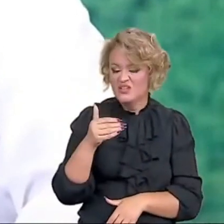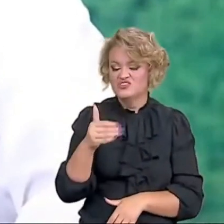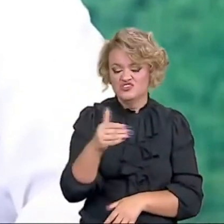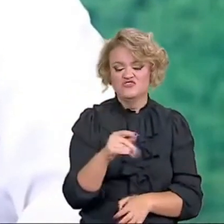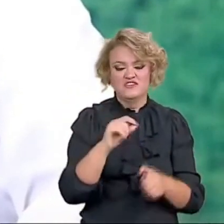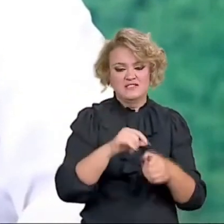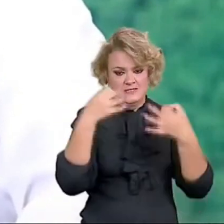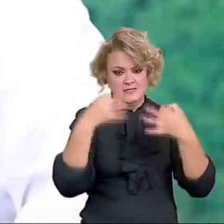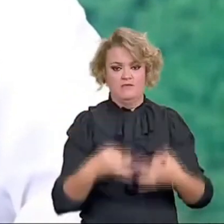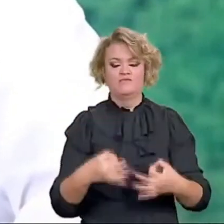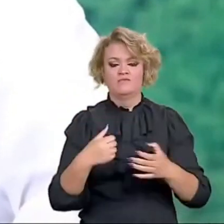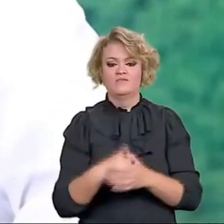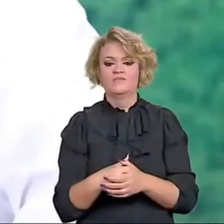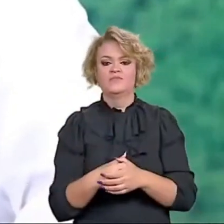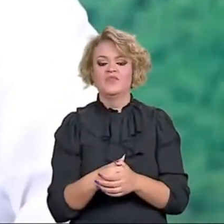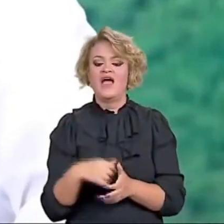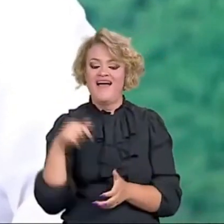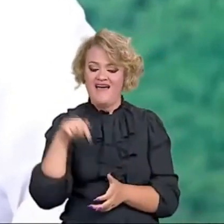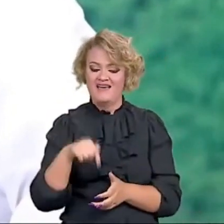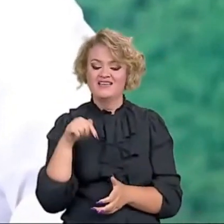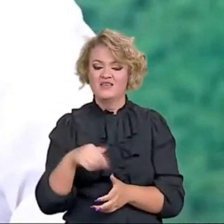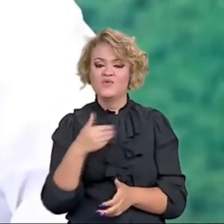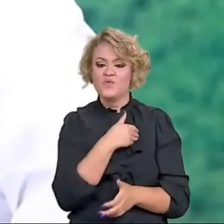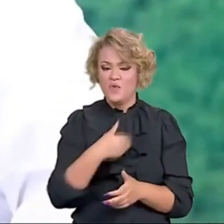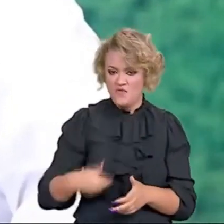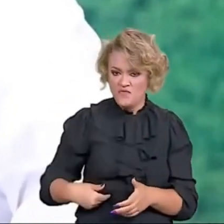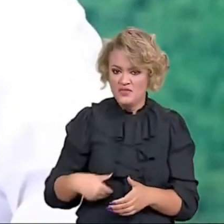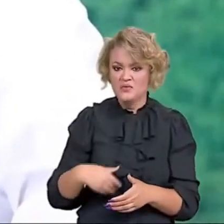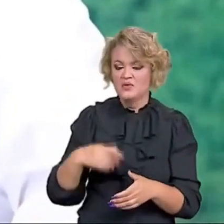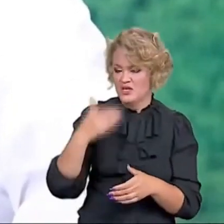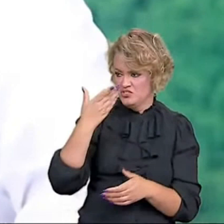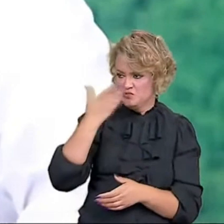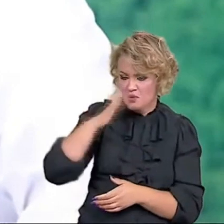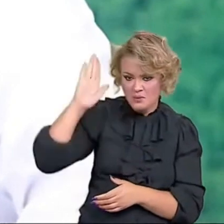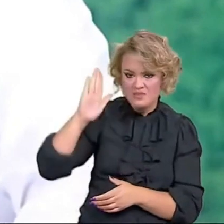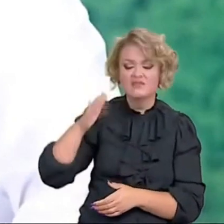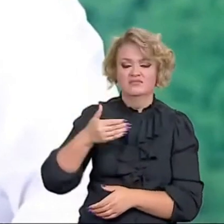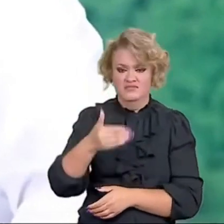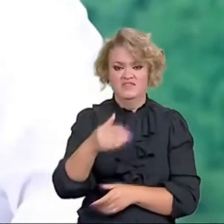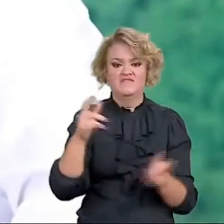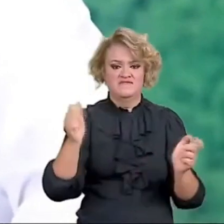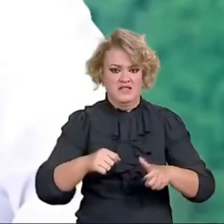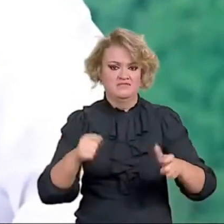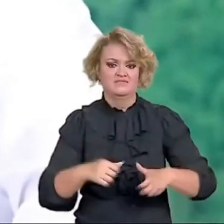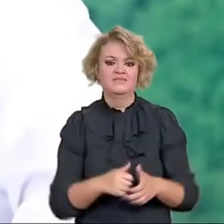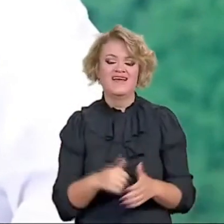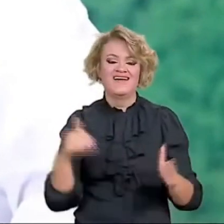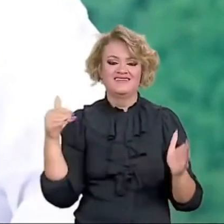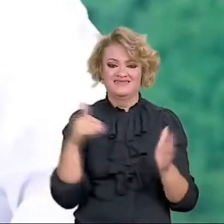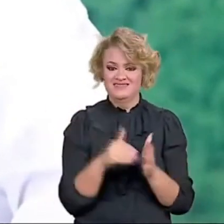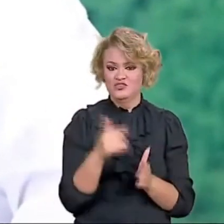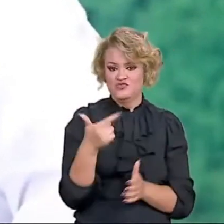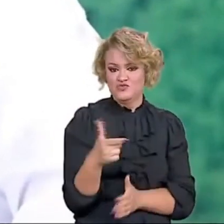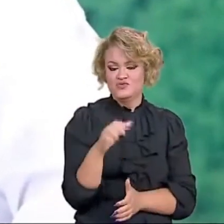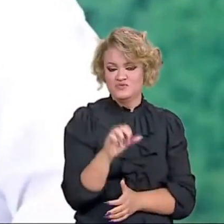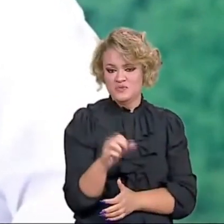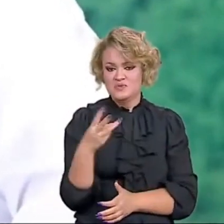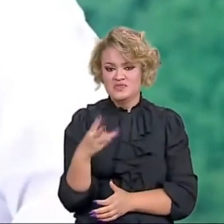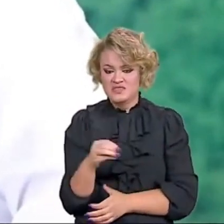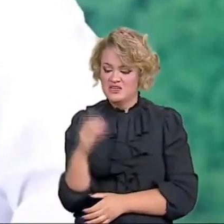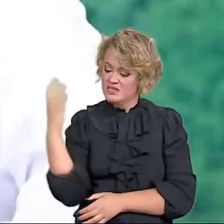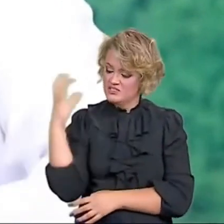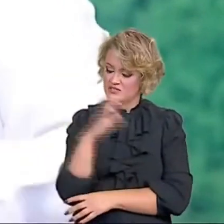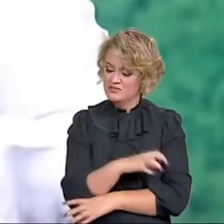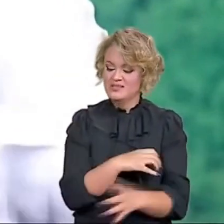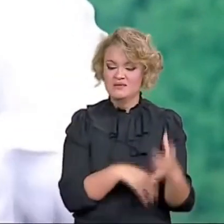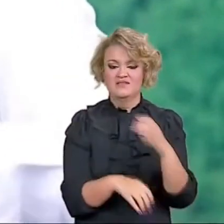O Brasil cumprirá aquilo que nós prometemos durante a campanha. Até 2030 nós teremos desmatamento zero nesse